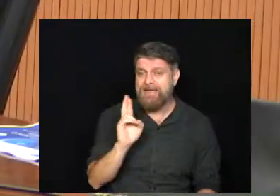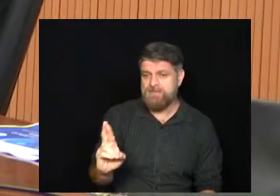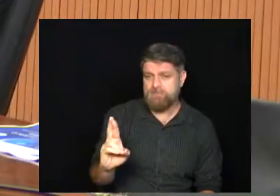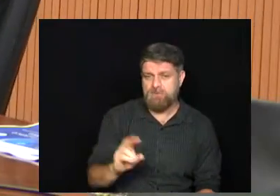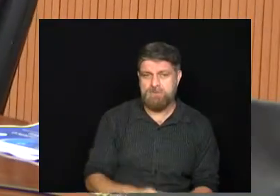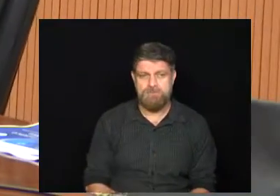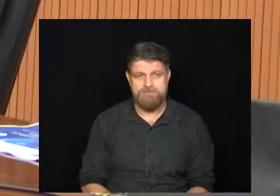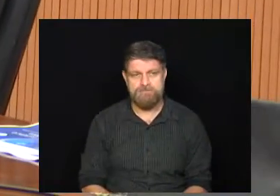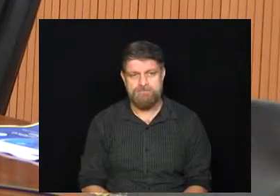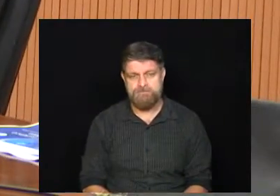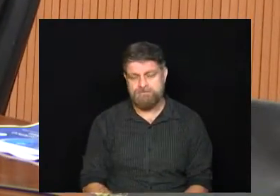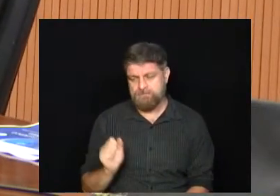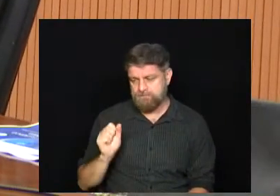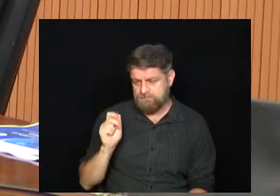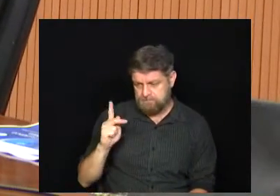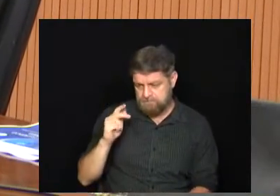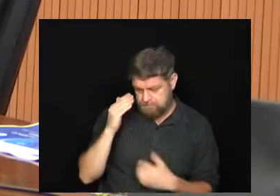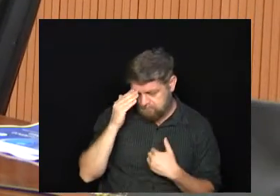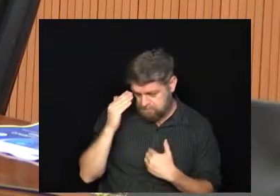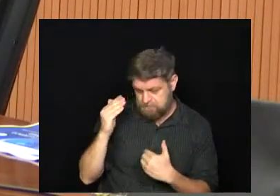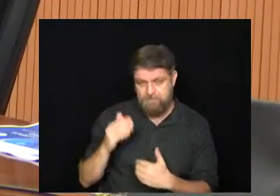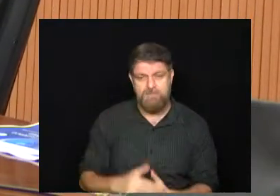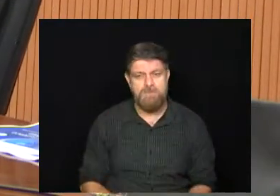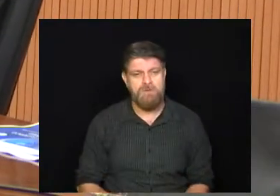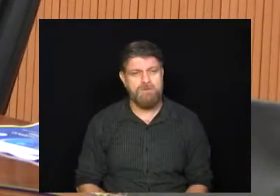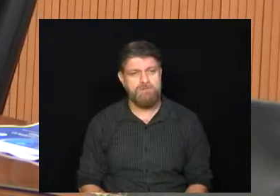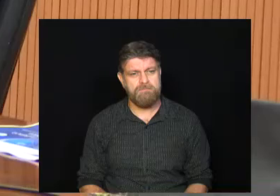Ok, presidente.